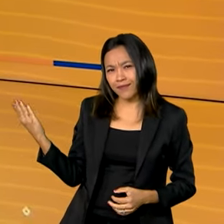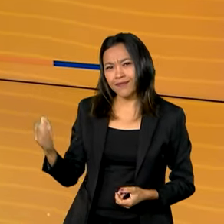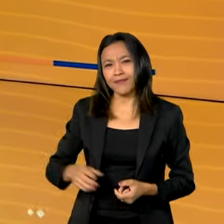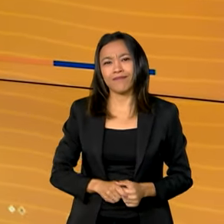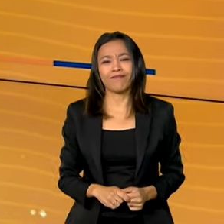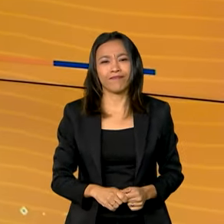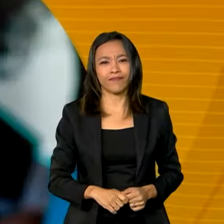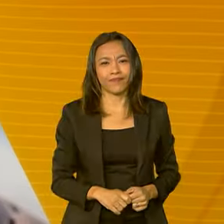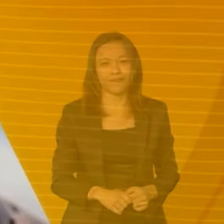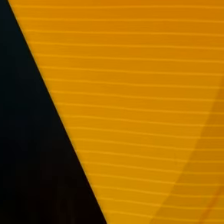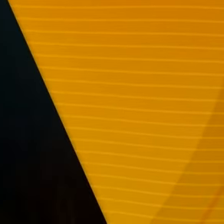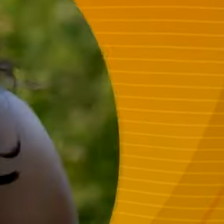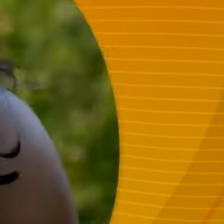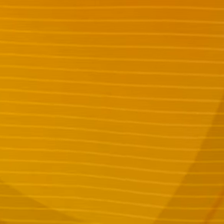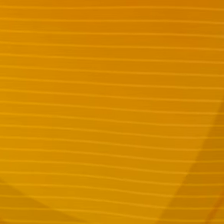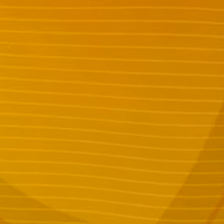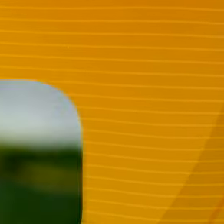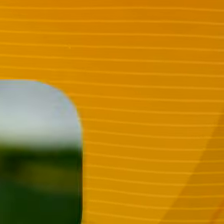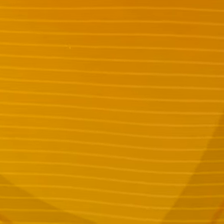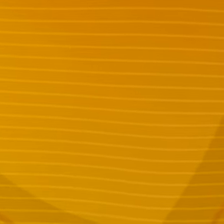Holanda.